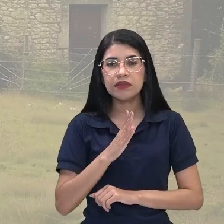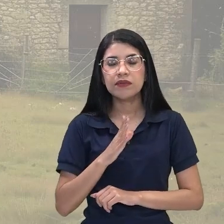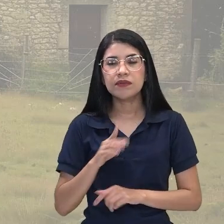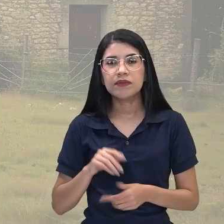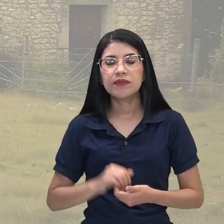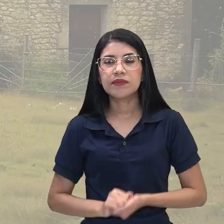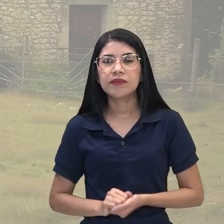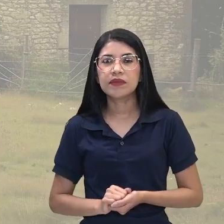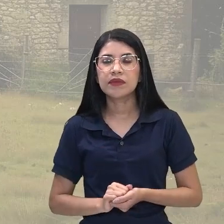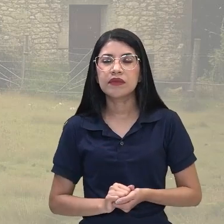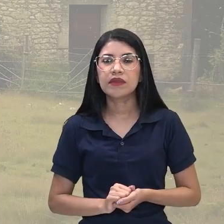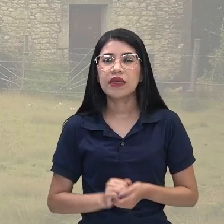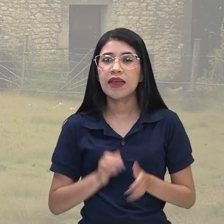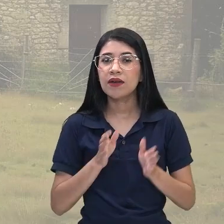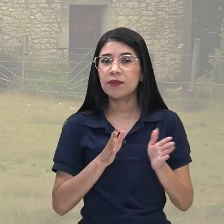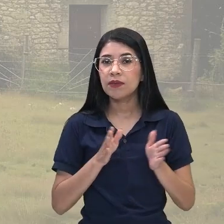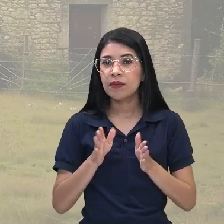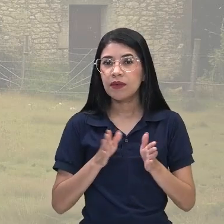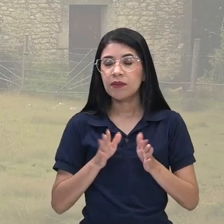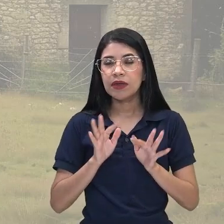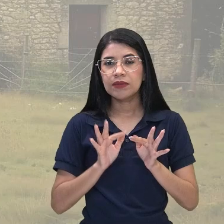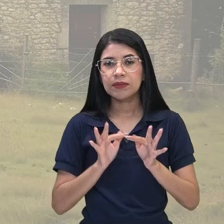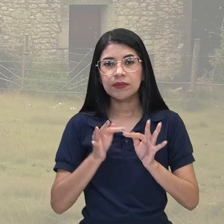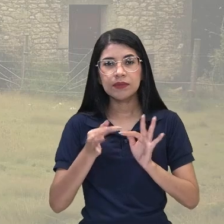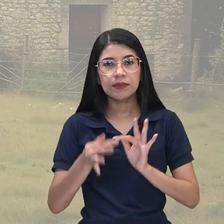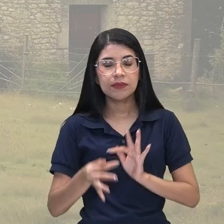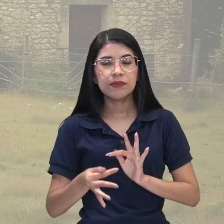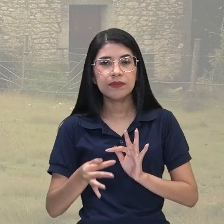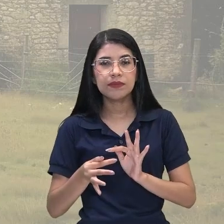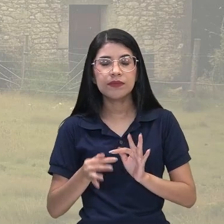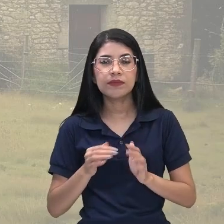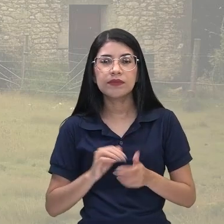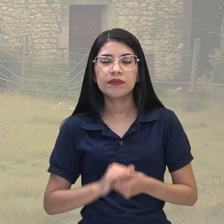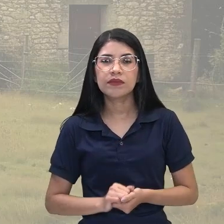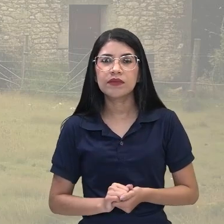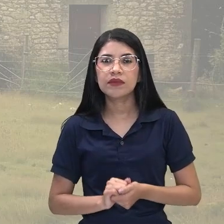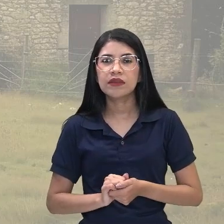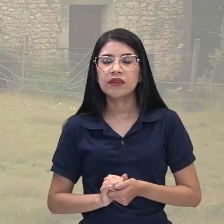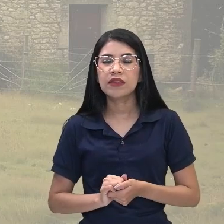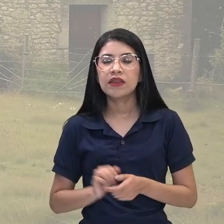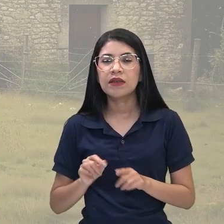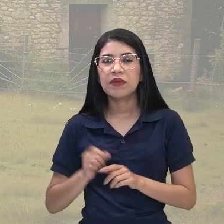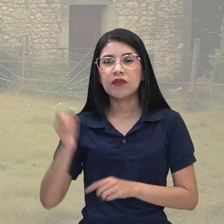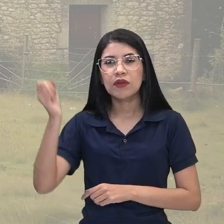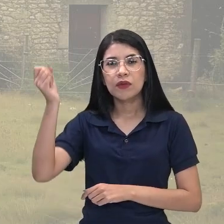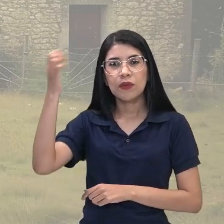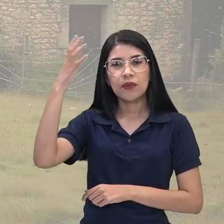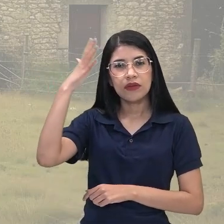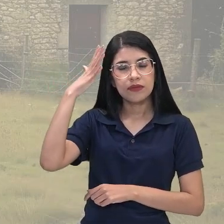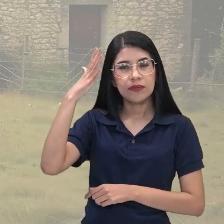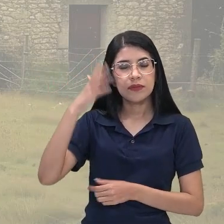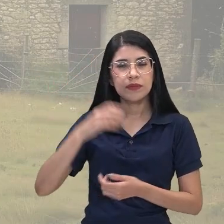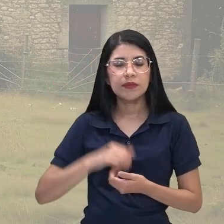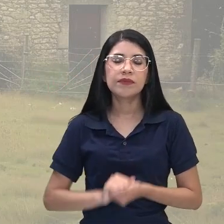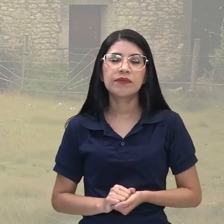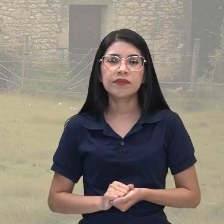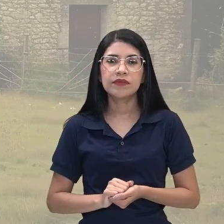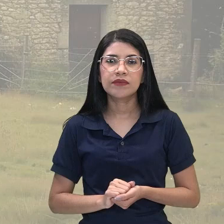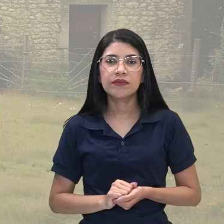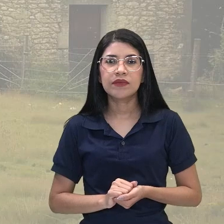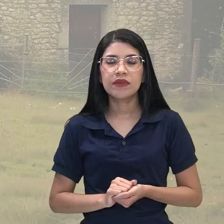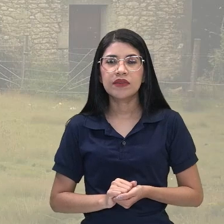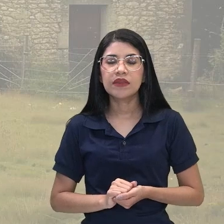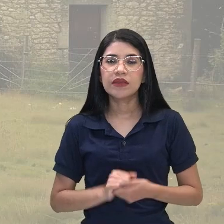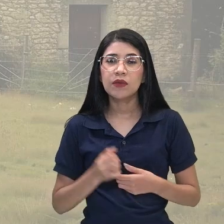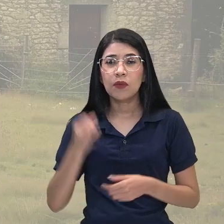parte do momento do arcadismo, que foi o iluminismo. Quando fala iluminismo, já dá